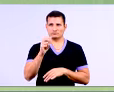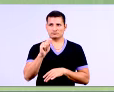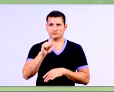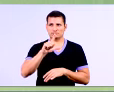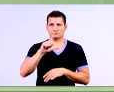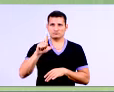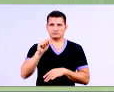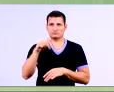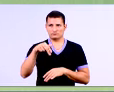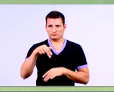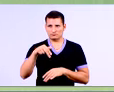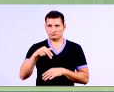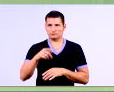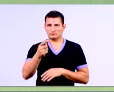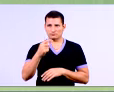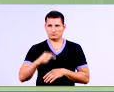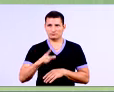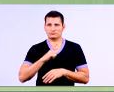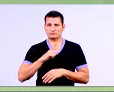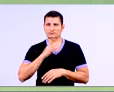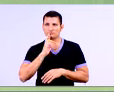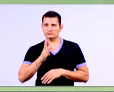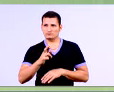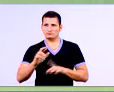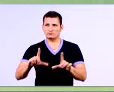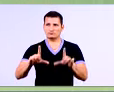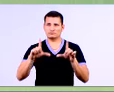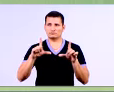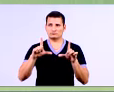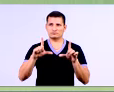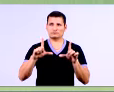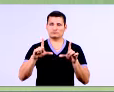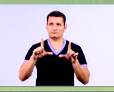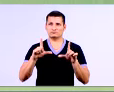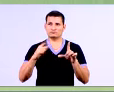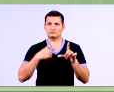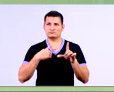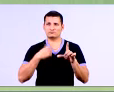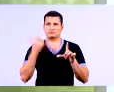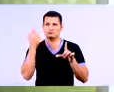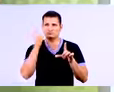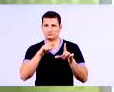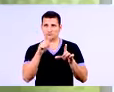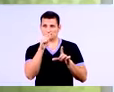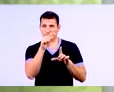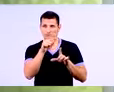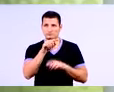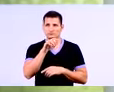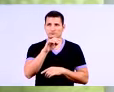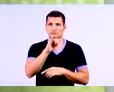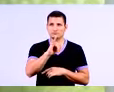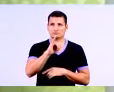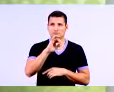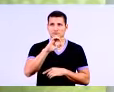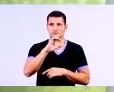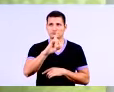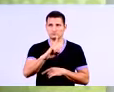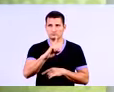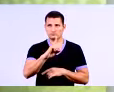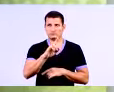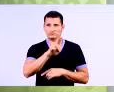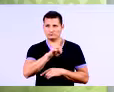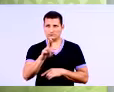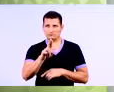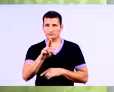e aqui nós temos o resultado. Ou seja, eu consegui obter do input chamado nome o texto